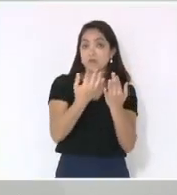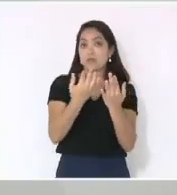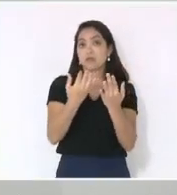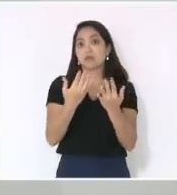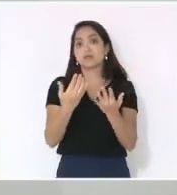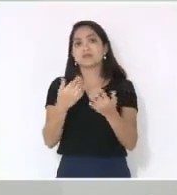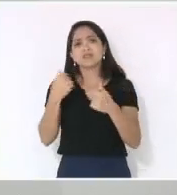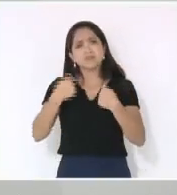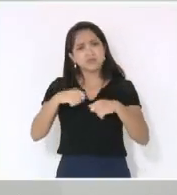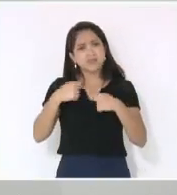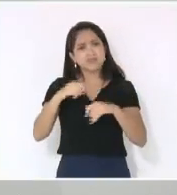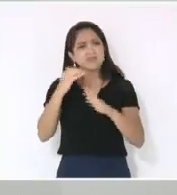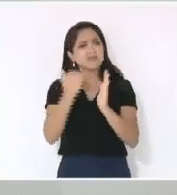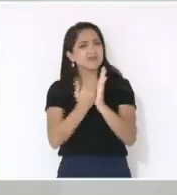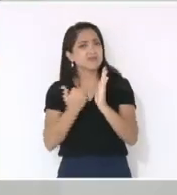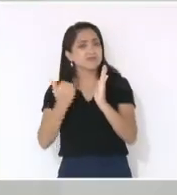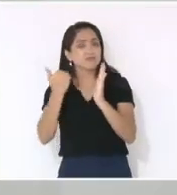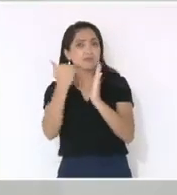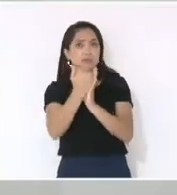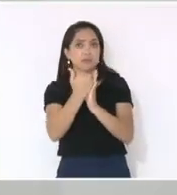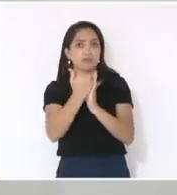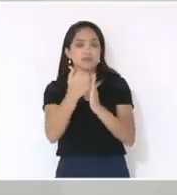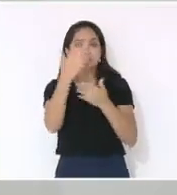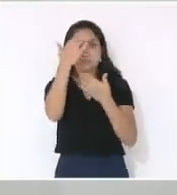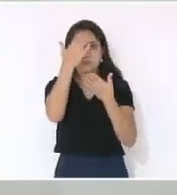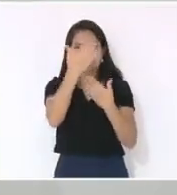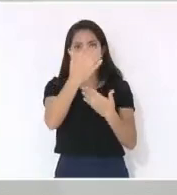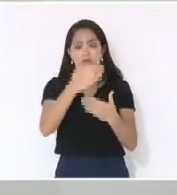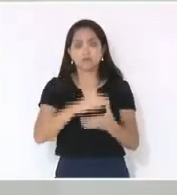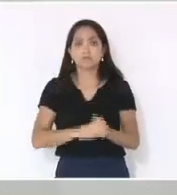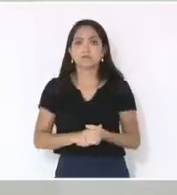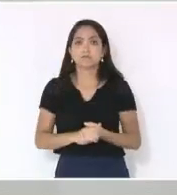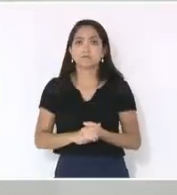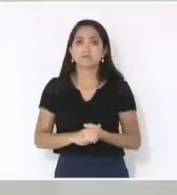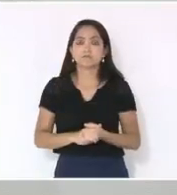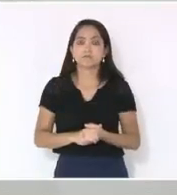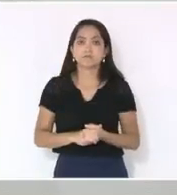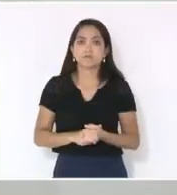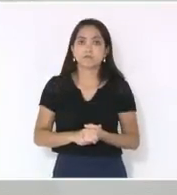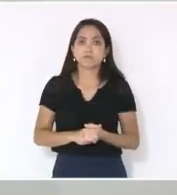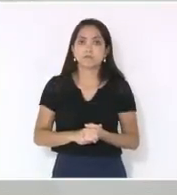carentes do nosso interior do Estado. Obrigado, senhor presidente.